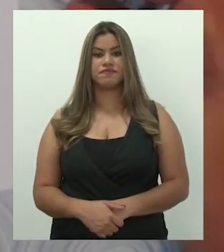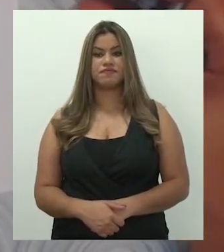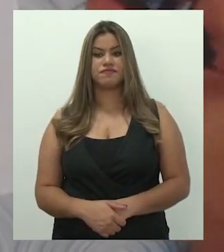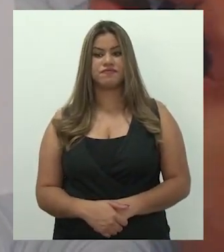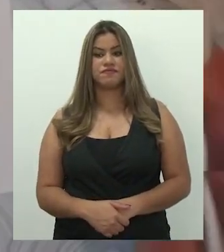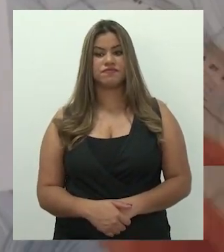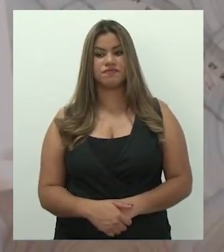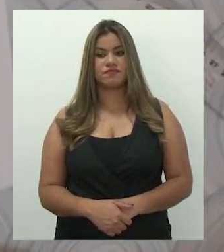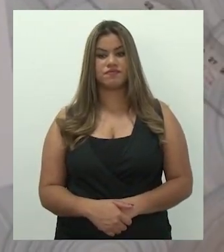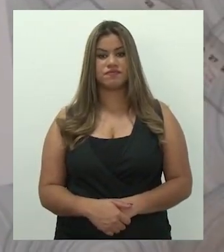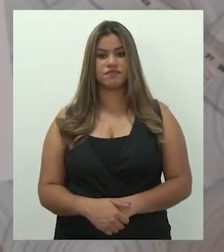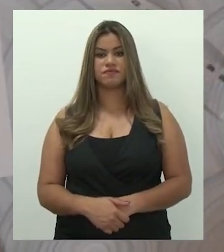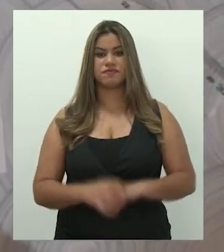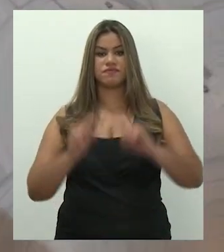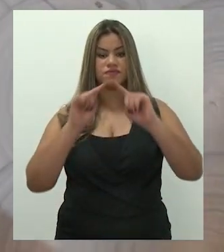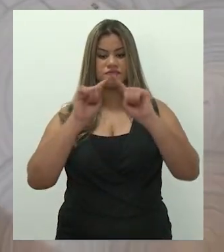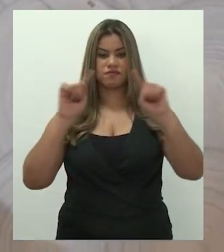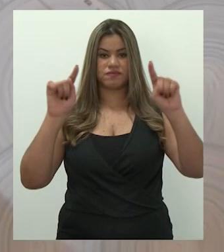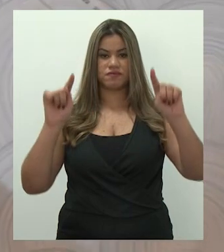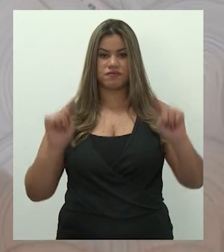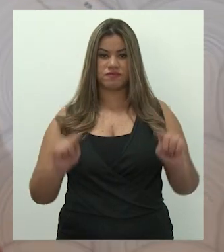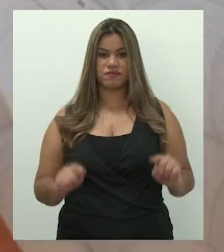Você vai fechar a sua figura.